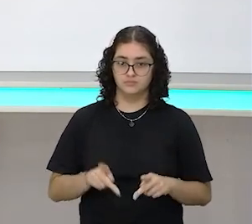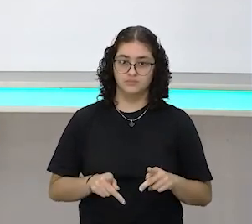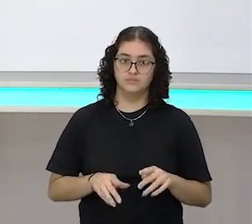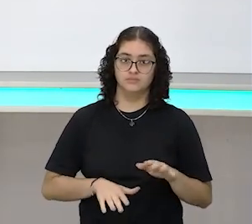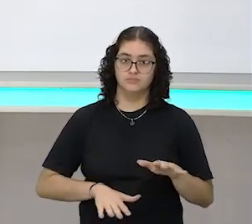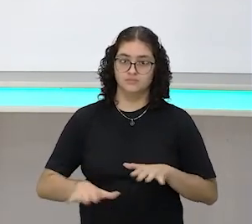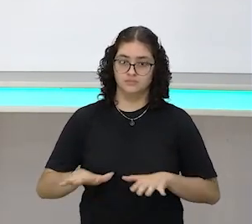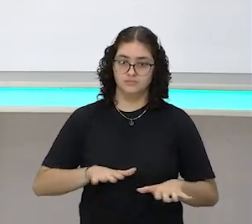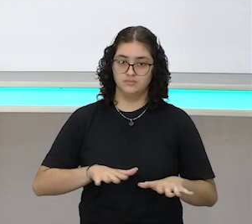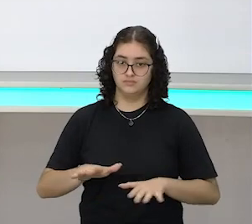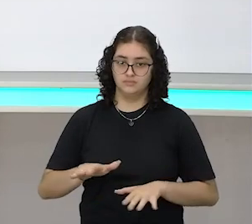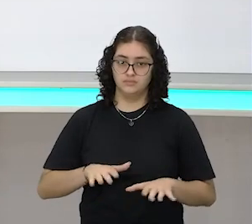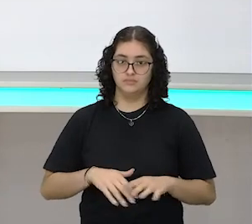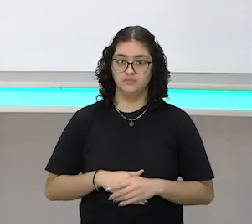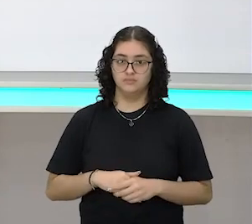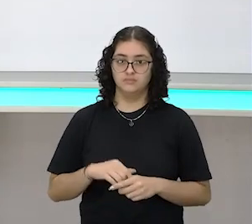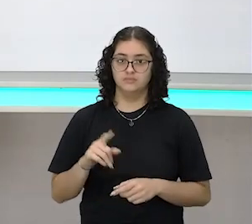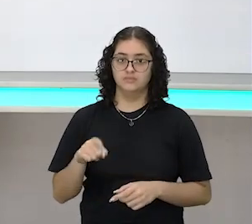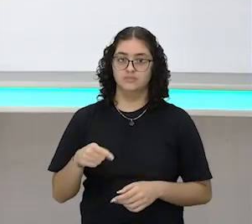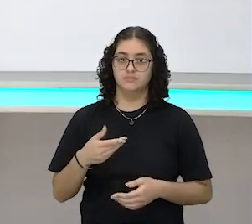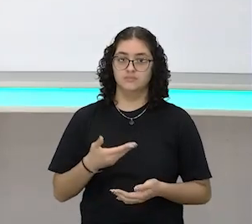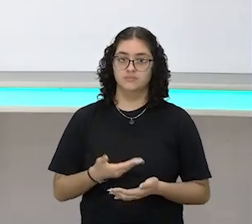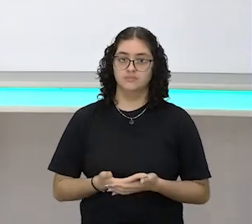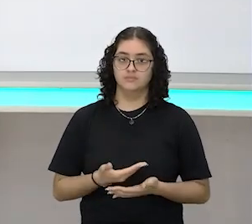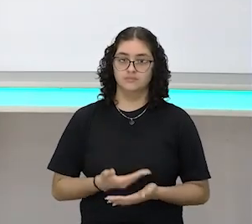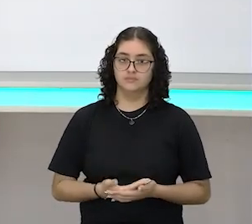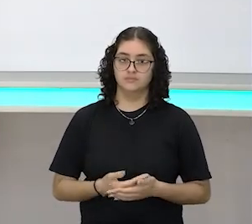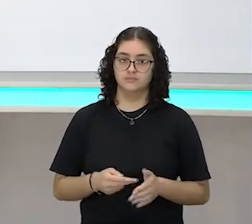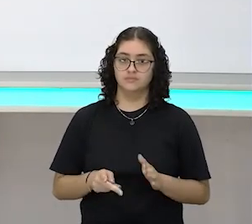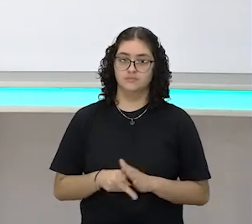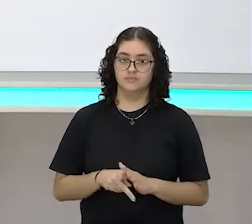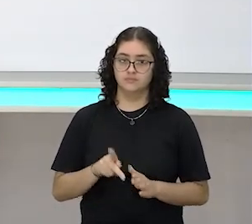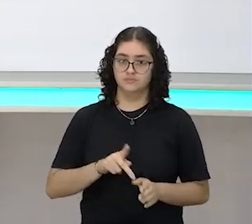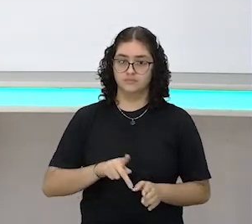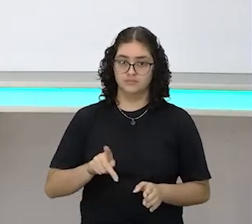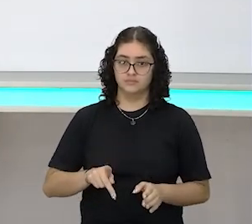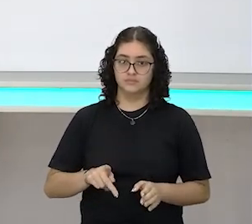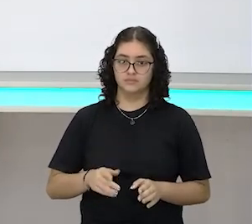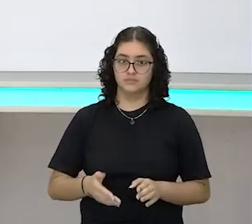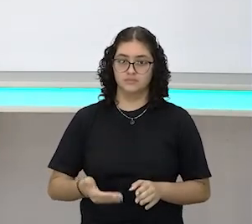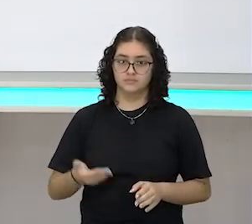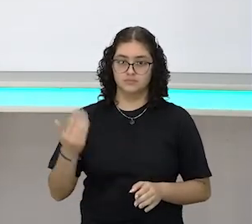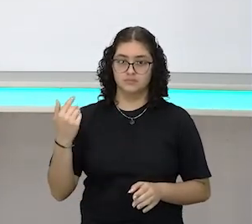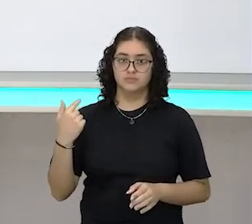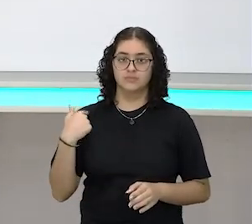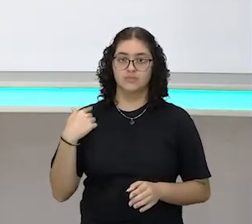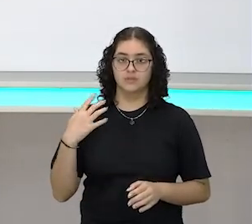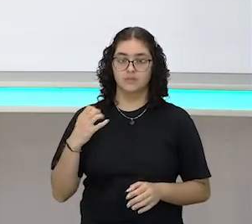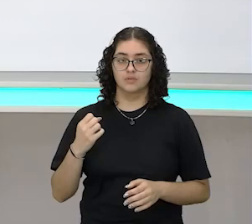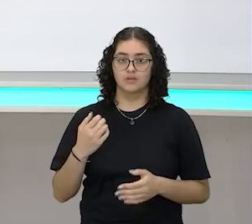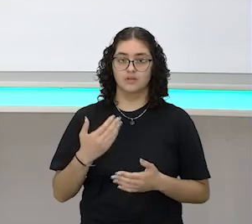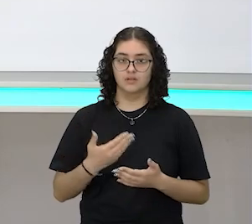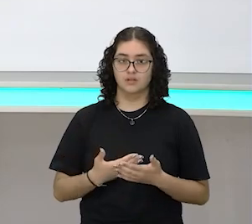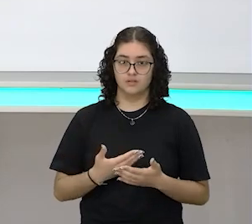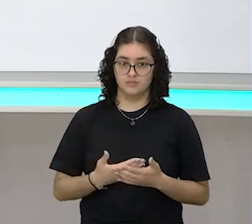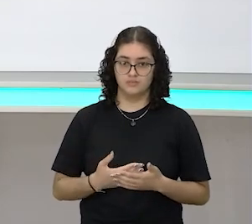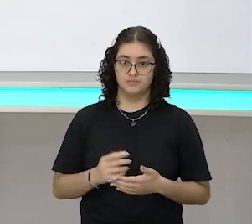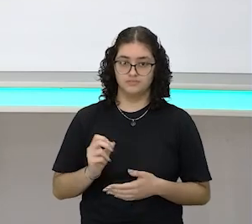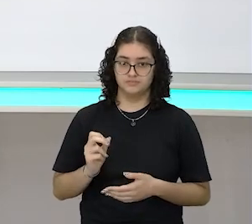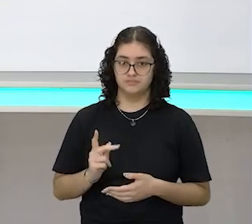né? São aulas aí que estavam com um professor anteriormente, eu acabei pegando aí do meio do ano em